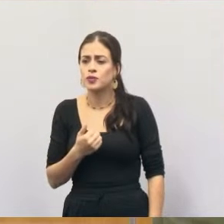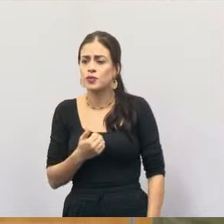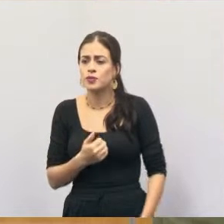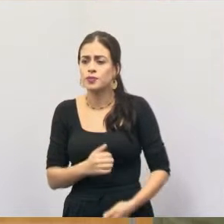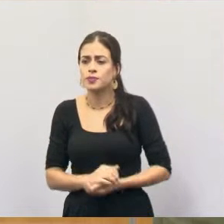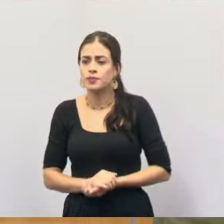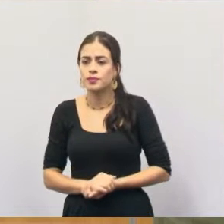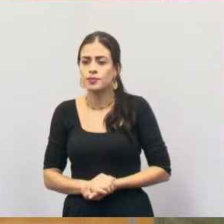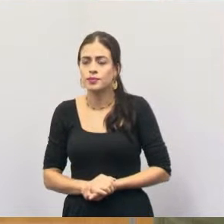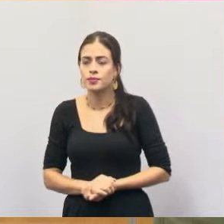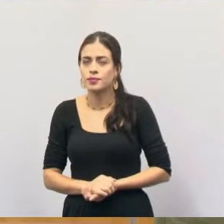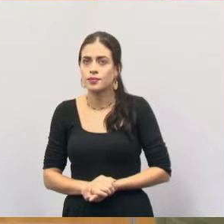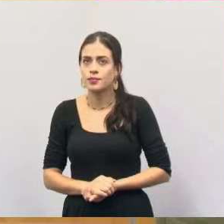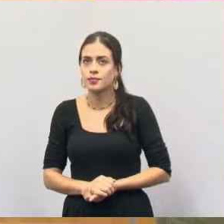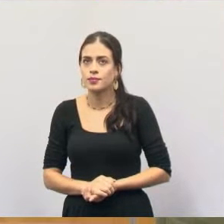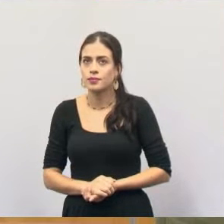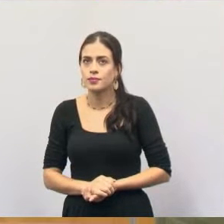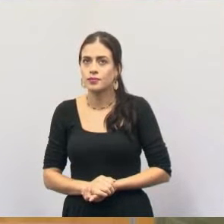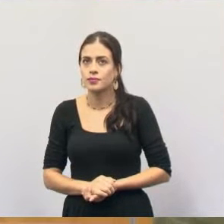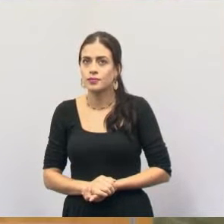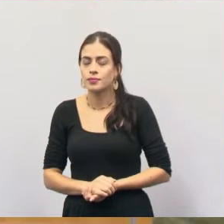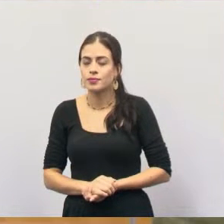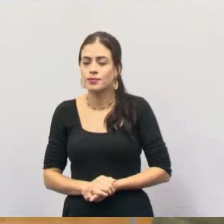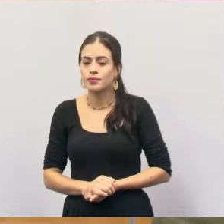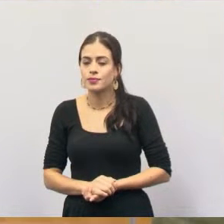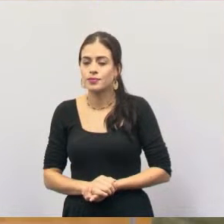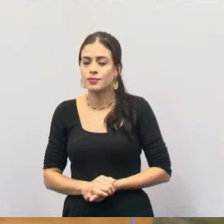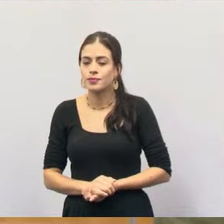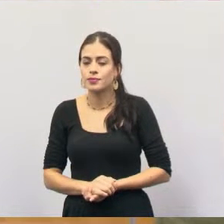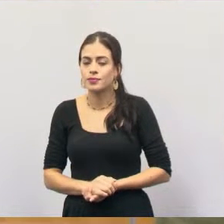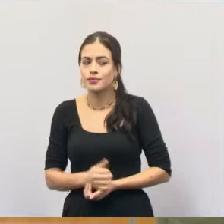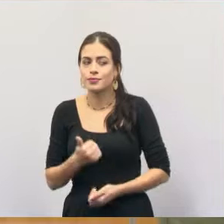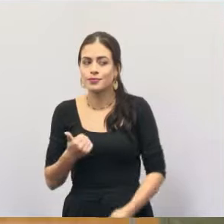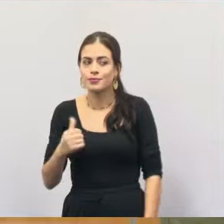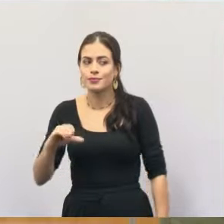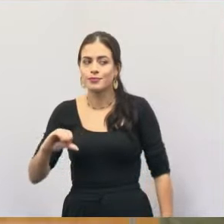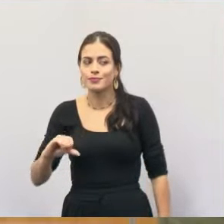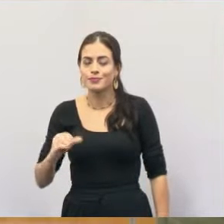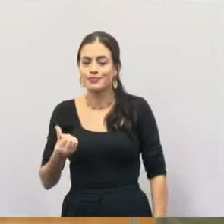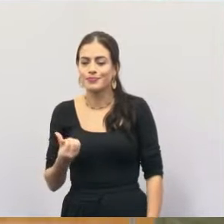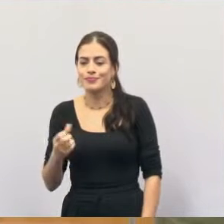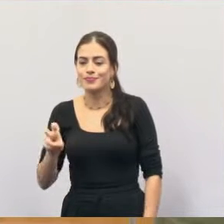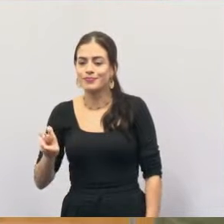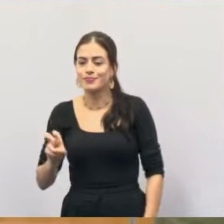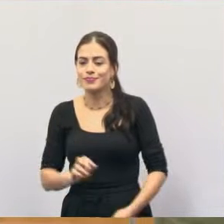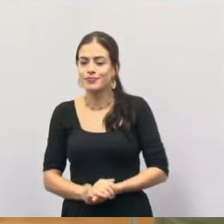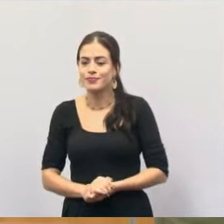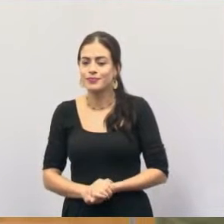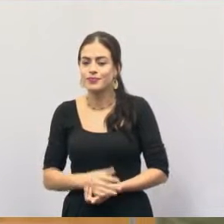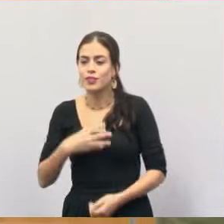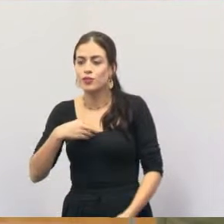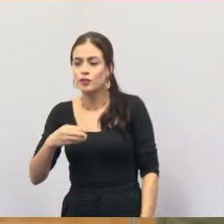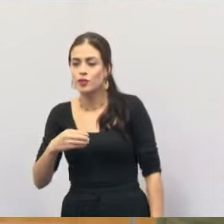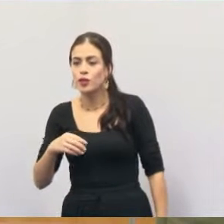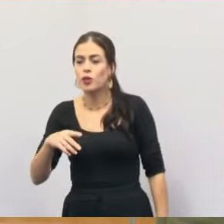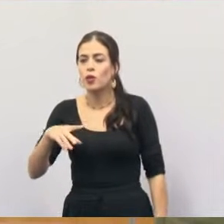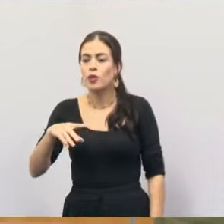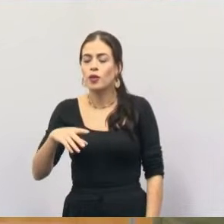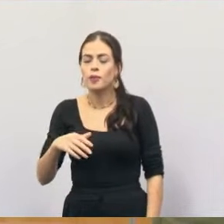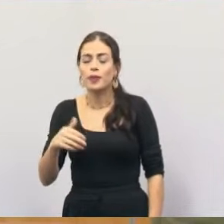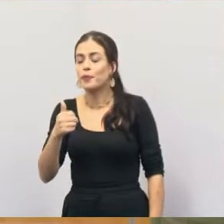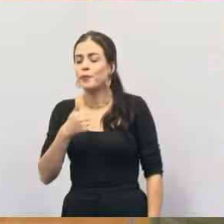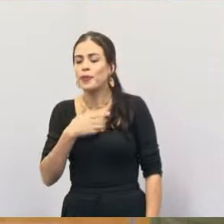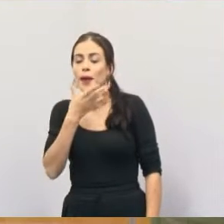Nascido em Jacareí, em São Paulo, ao 18 de fevereiro de 1965, filho de do senhor Benedito Leite Ramos e